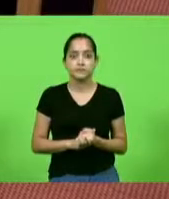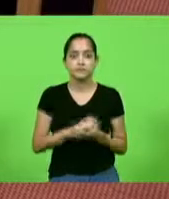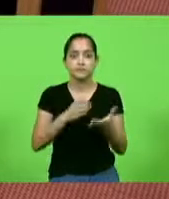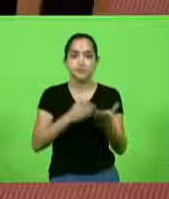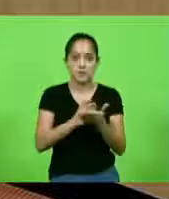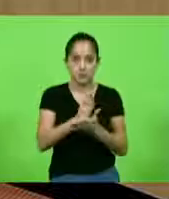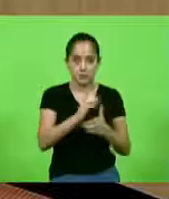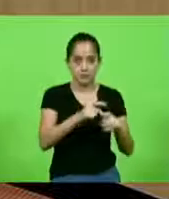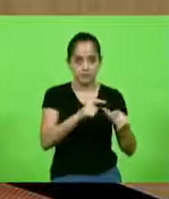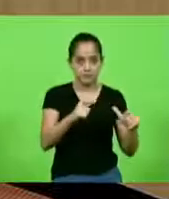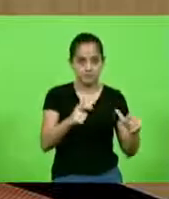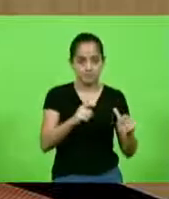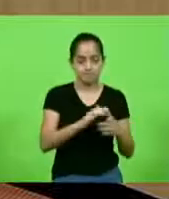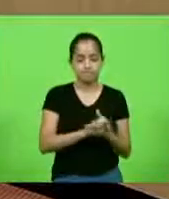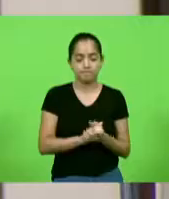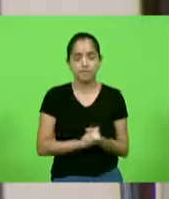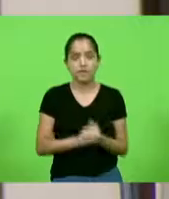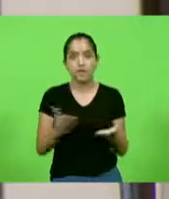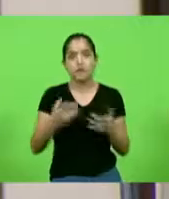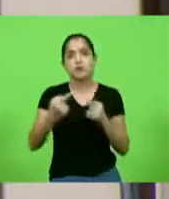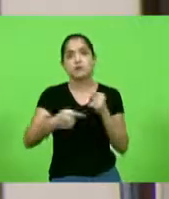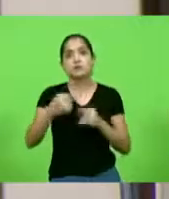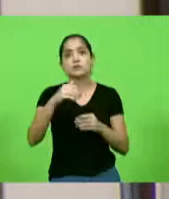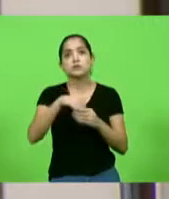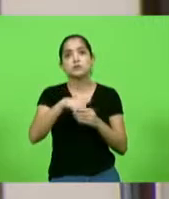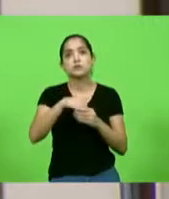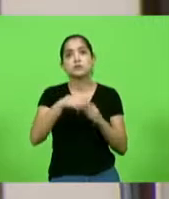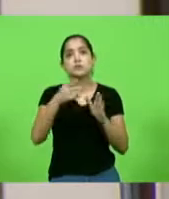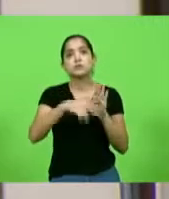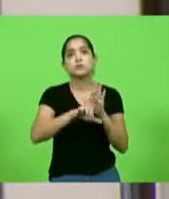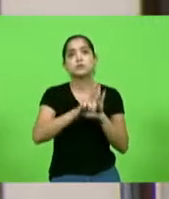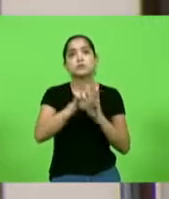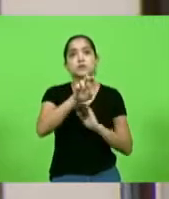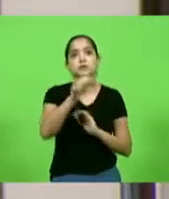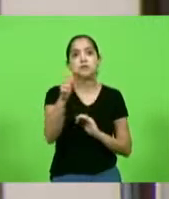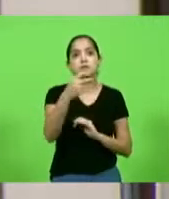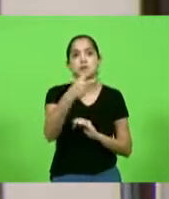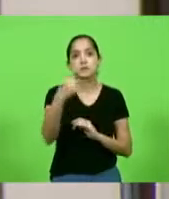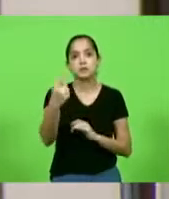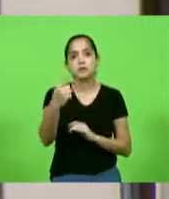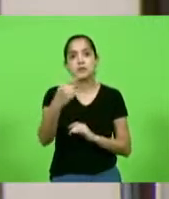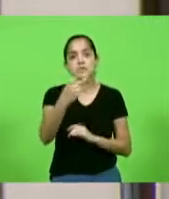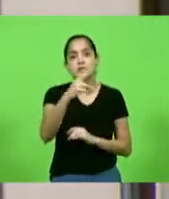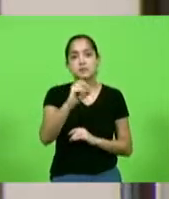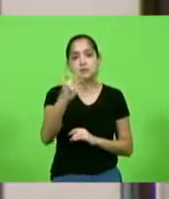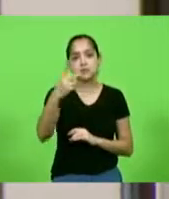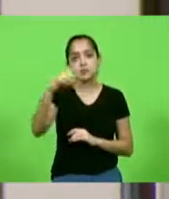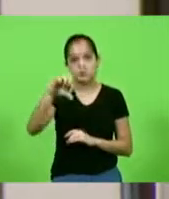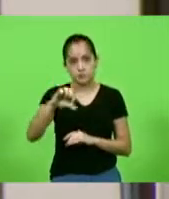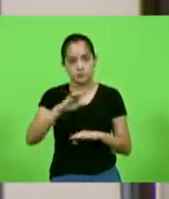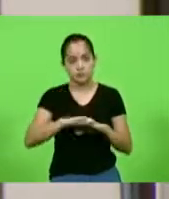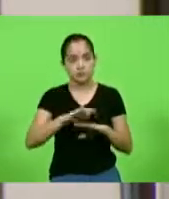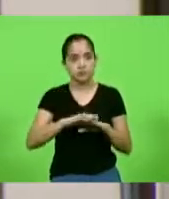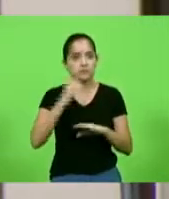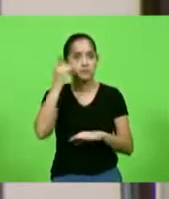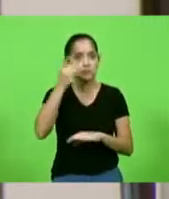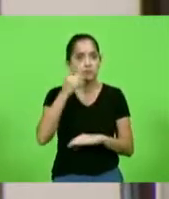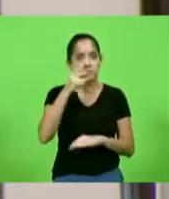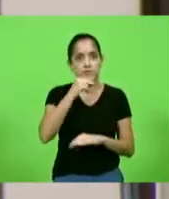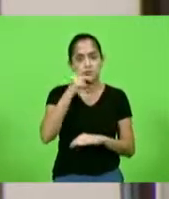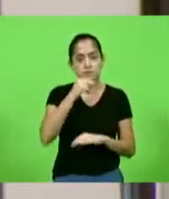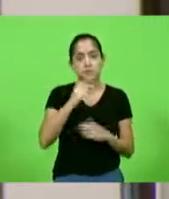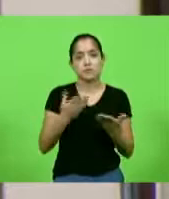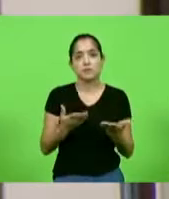Aprovado por maioria. Discussão e votação em turno único do projeto de lei 521.0/2019, autor deputado Kennedy Nunes, dispõe